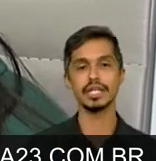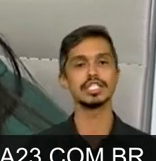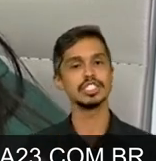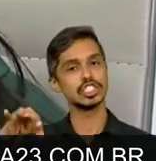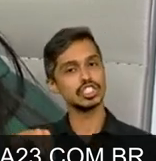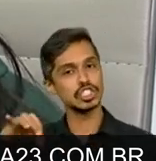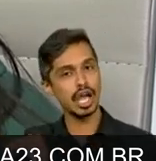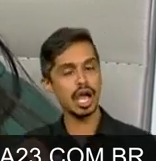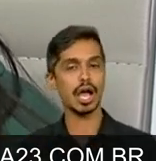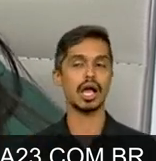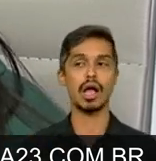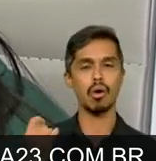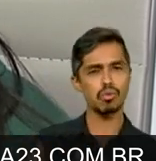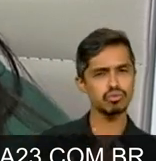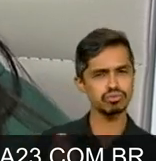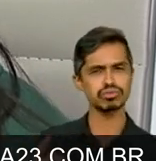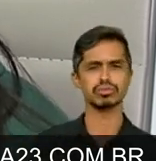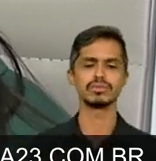chás,